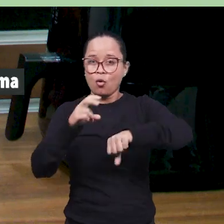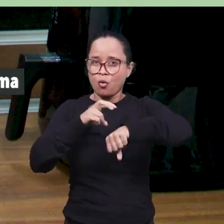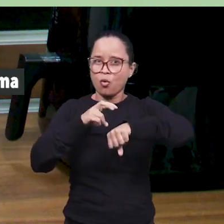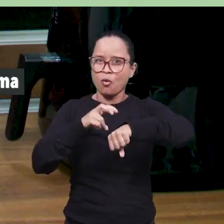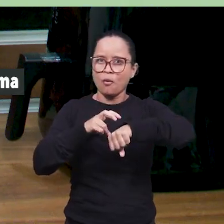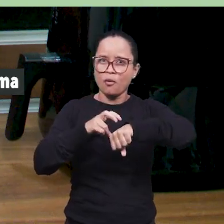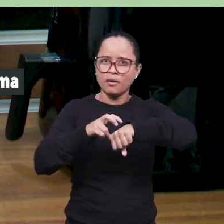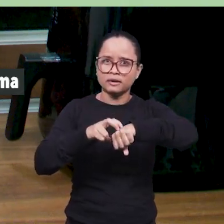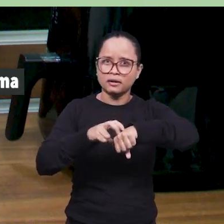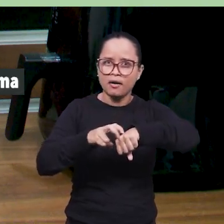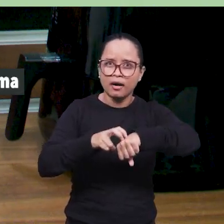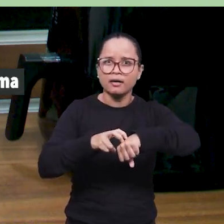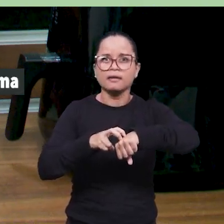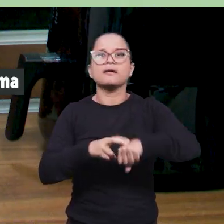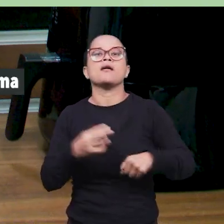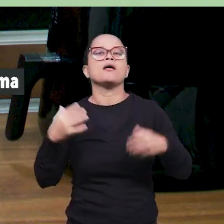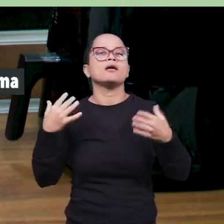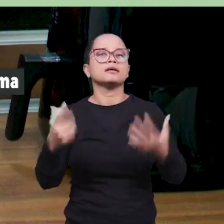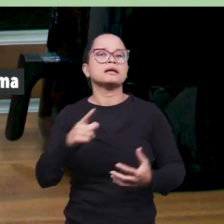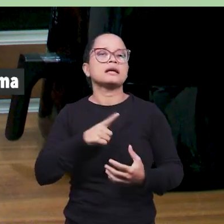olha,